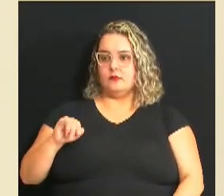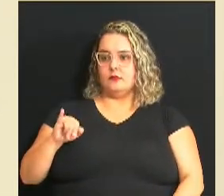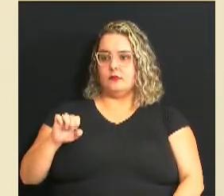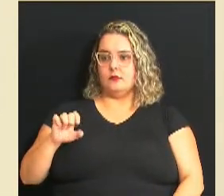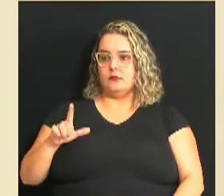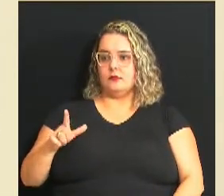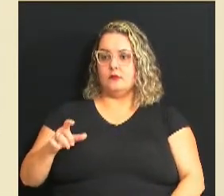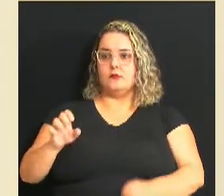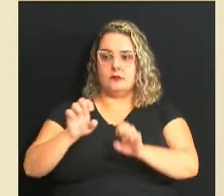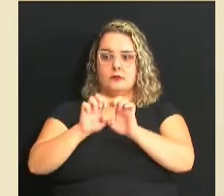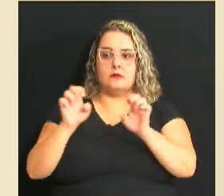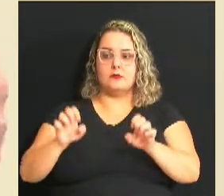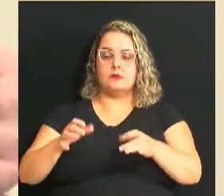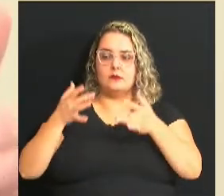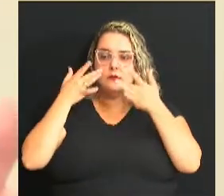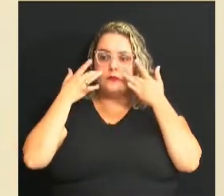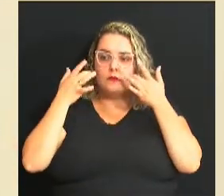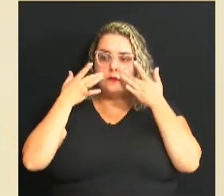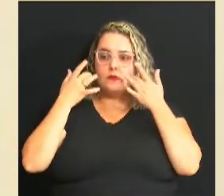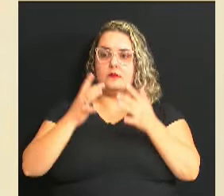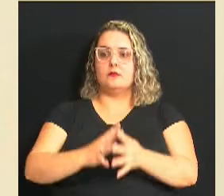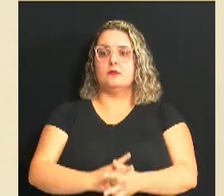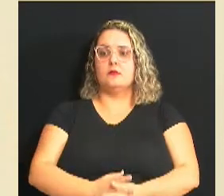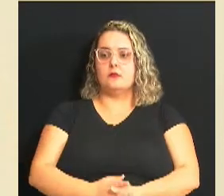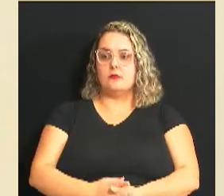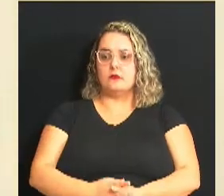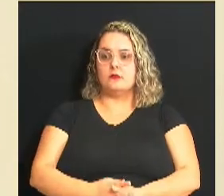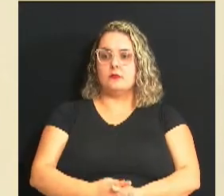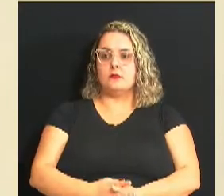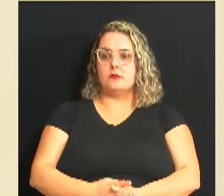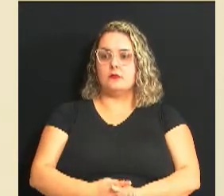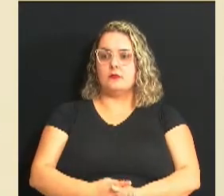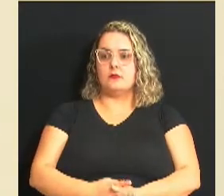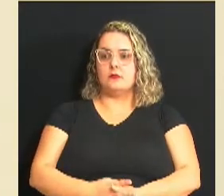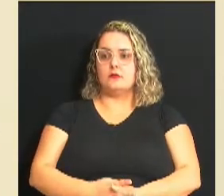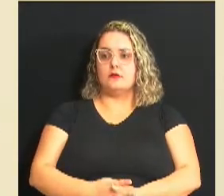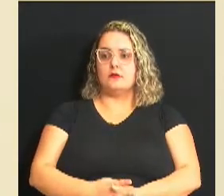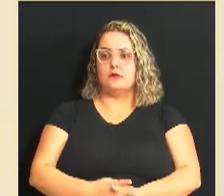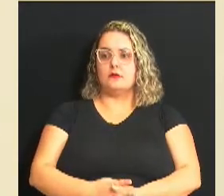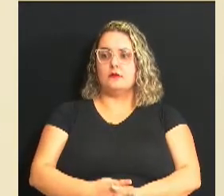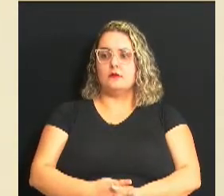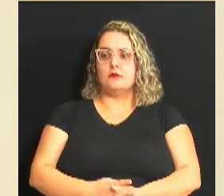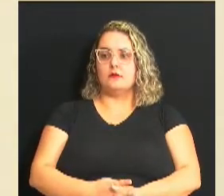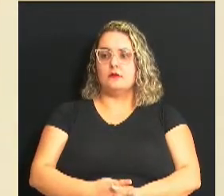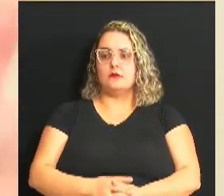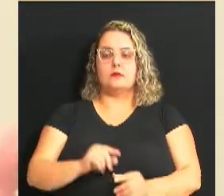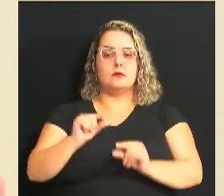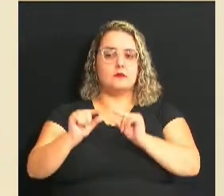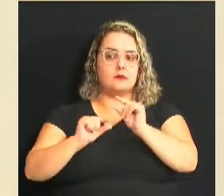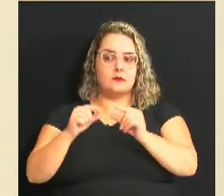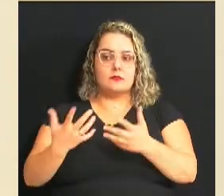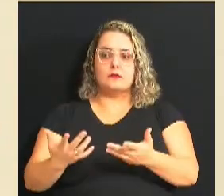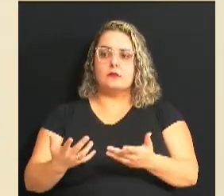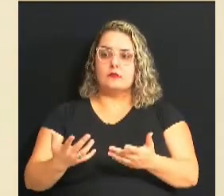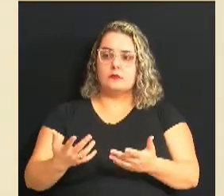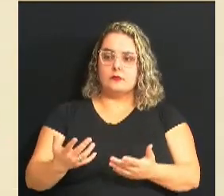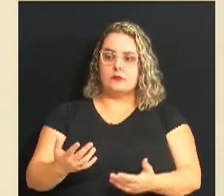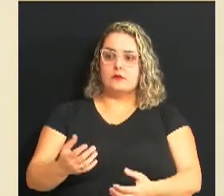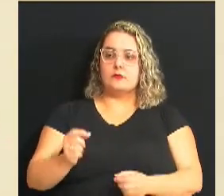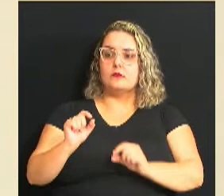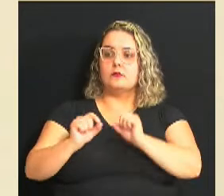dos teatros na cidade, como que, um pouco traçando o cenário, inclusive,